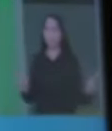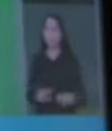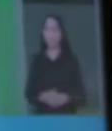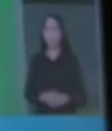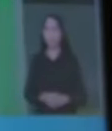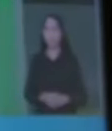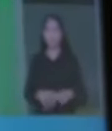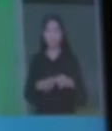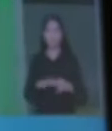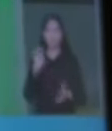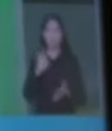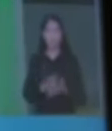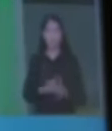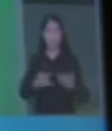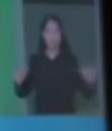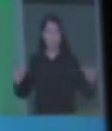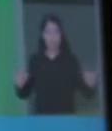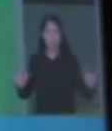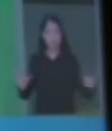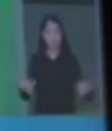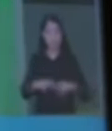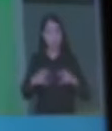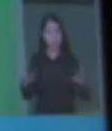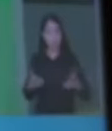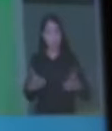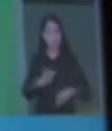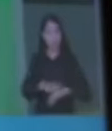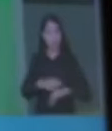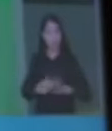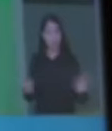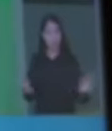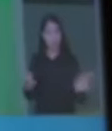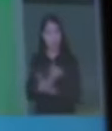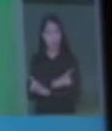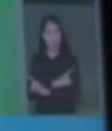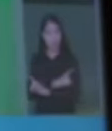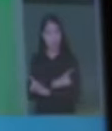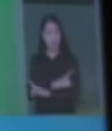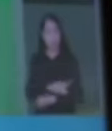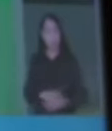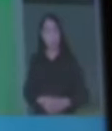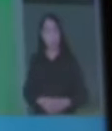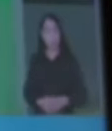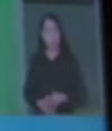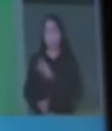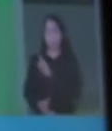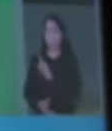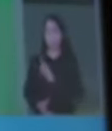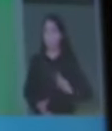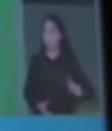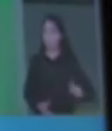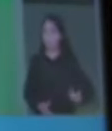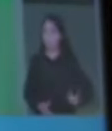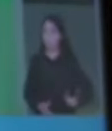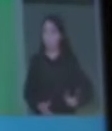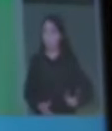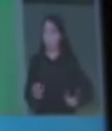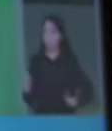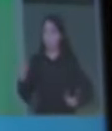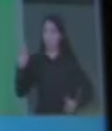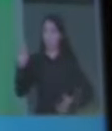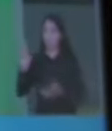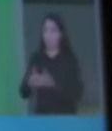verdade porque hoje as coisas estão invertidas aqueles que estão no governo perseguem quem diz a